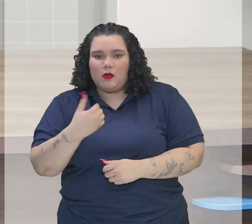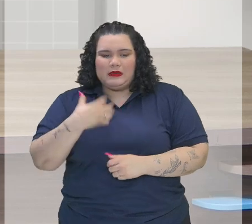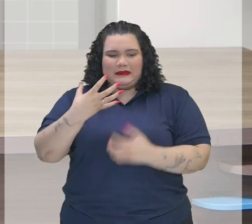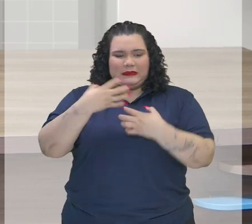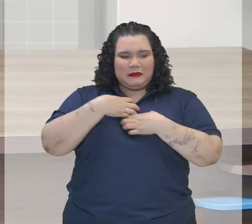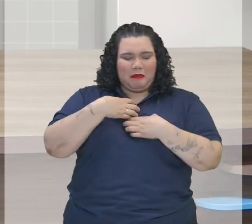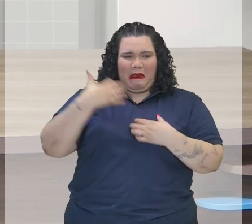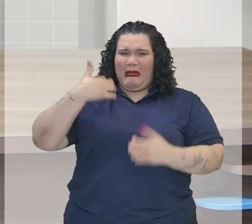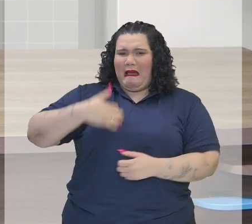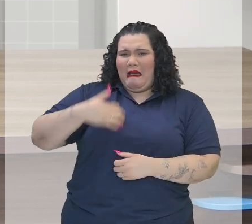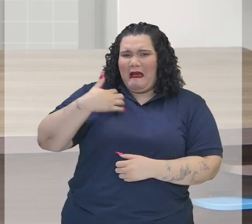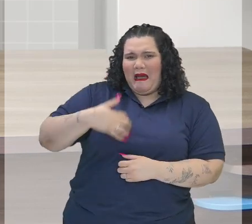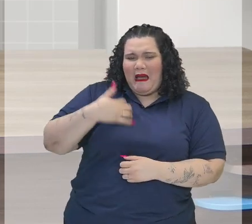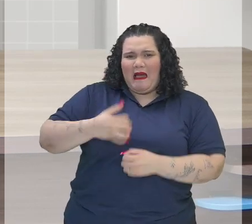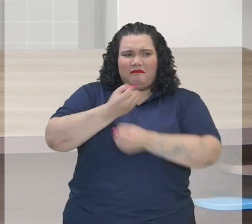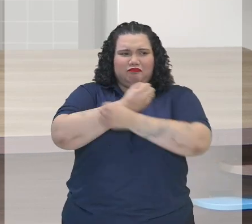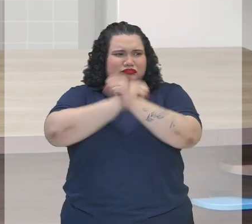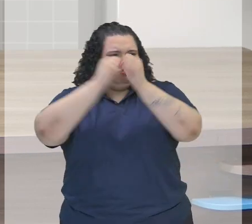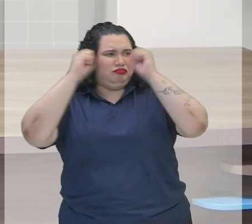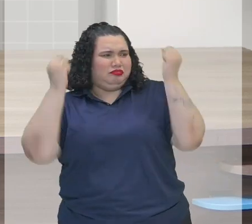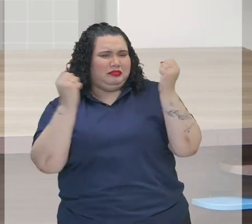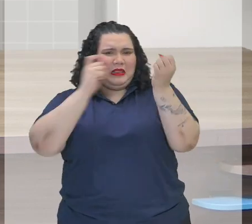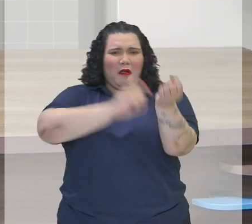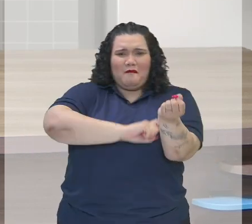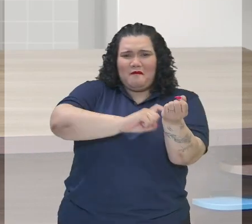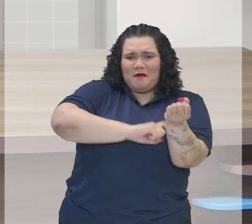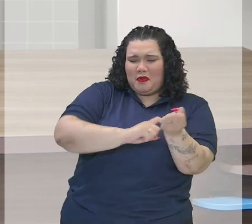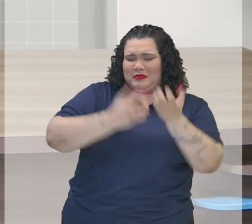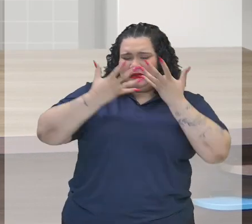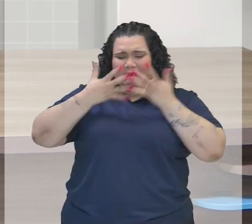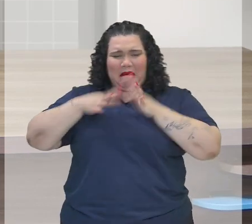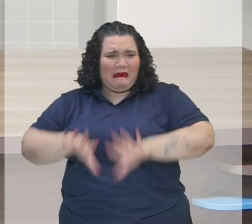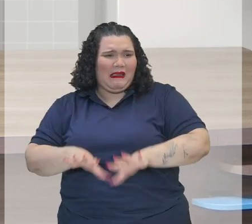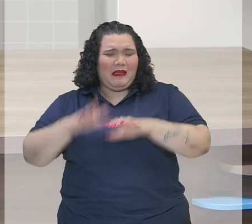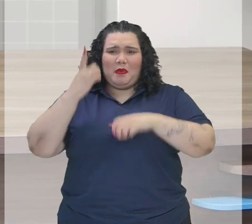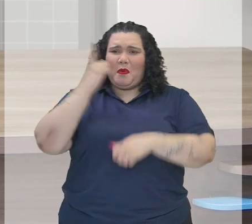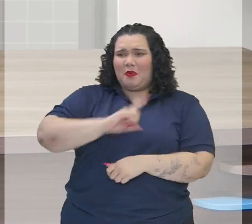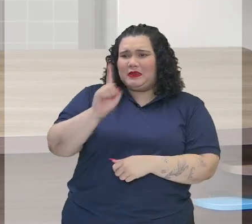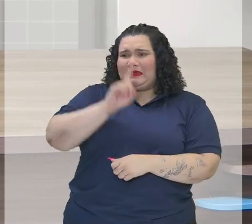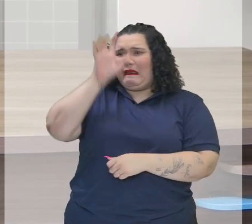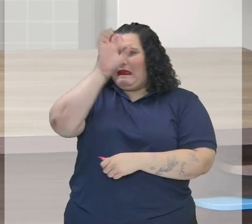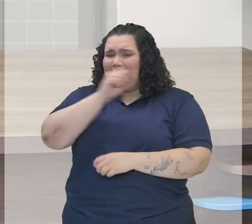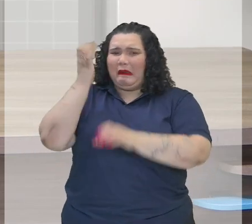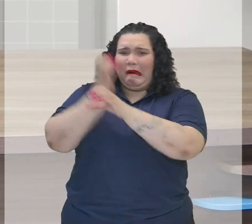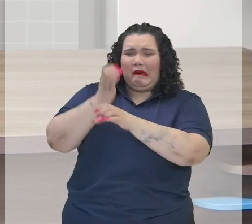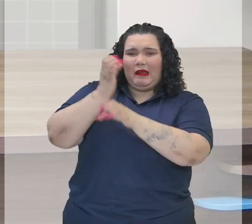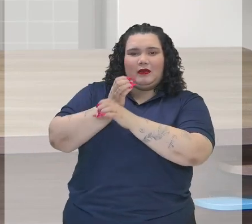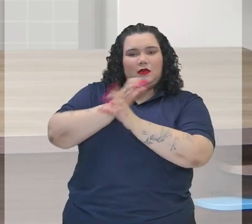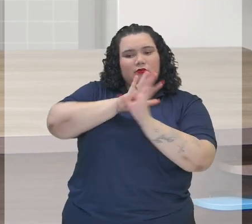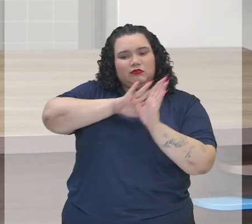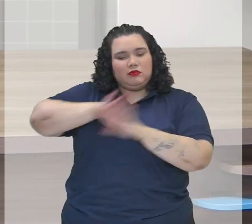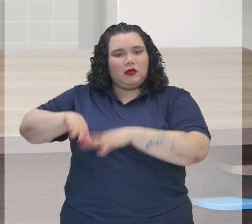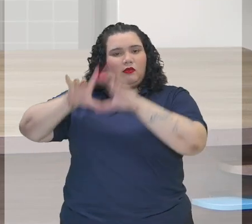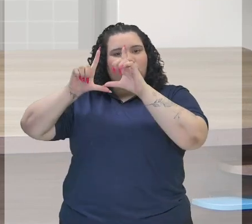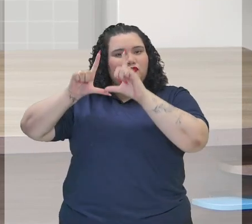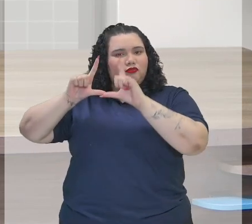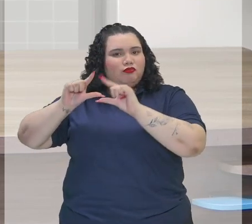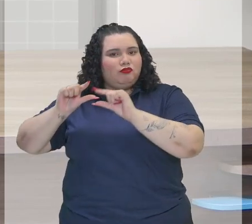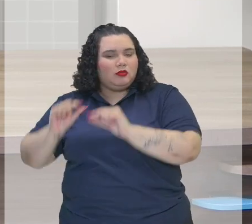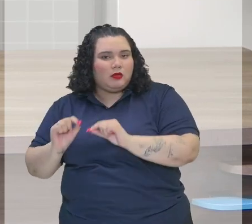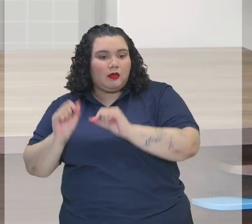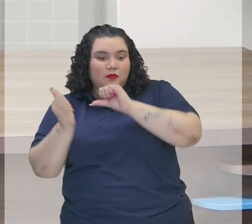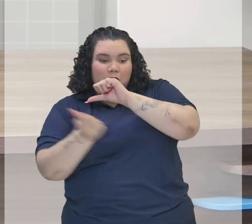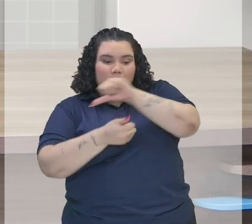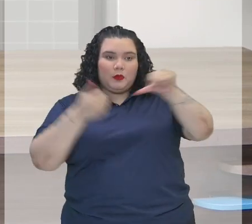ódio, né, de repulsa, eu não consigo mesmo, não entra na minha cabeça, possa ser um pouco diminuído. E você,